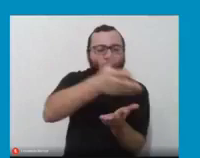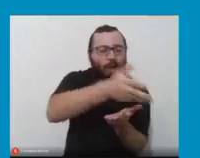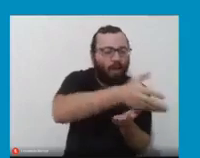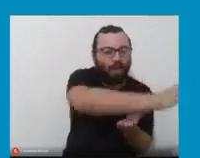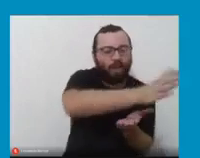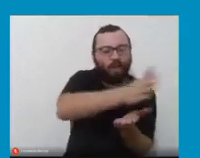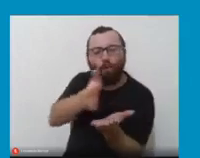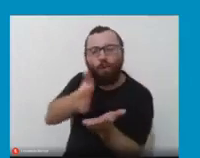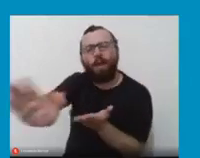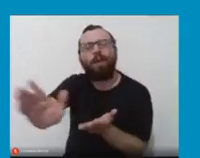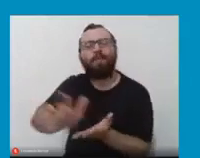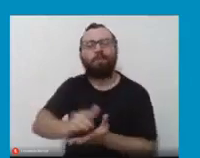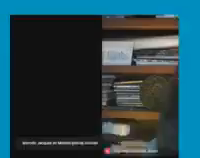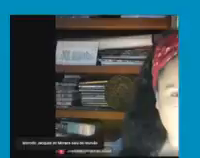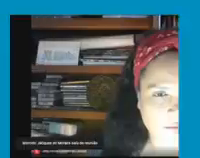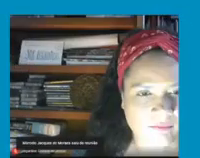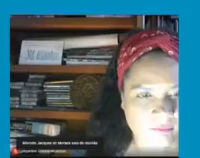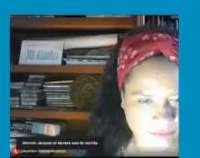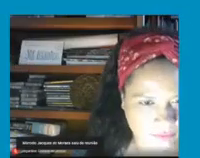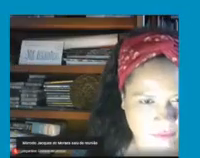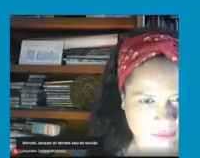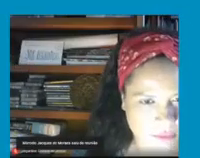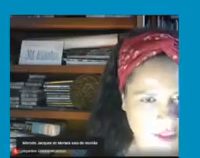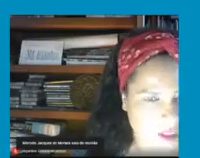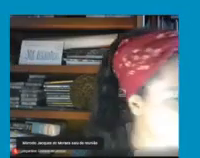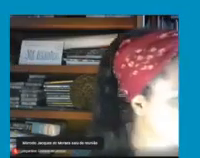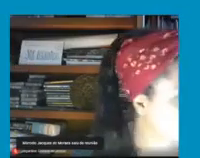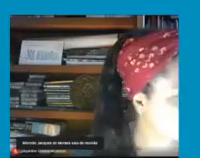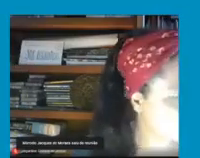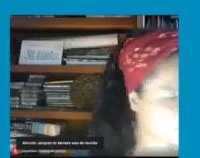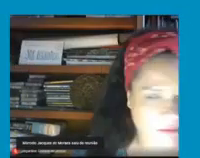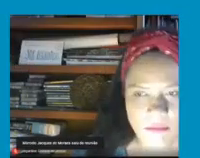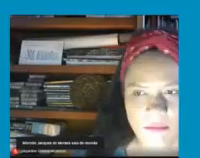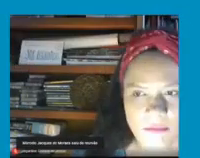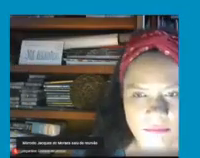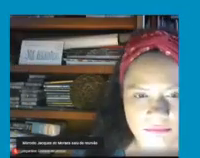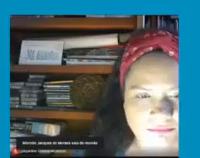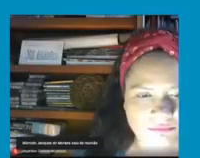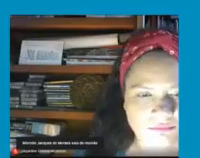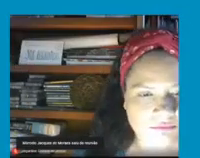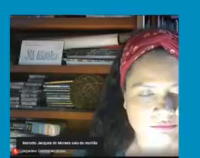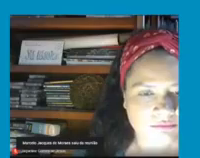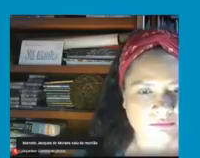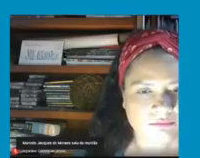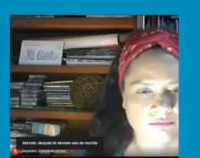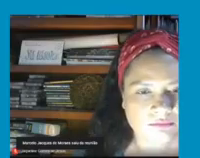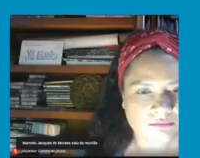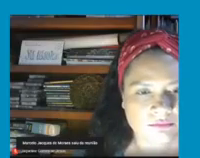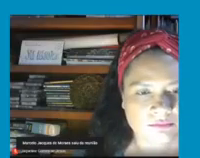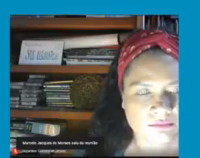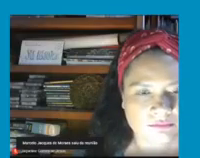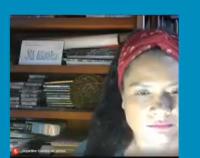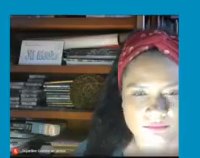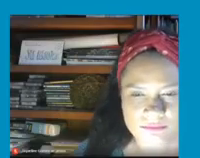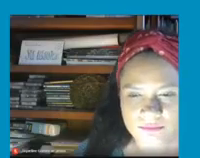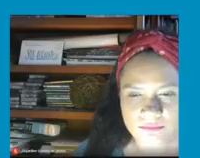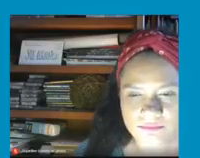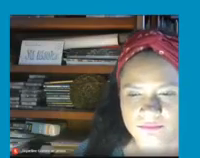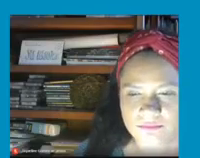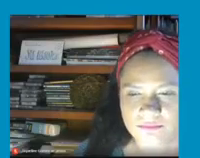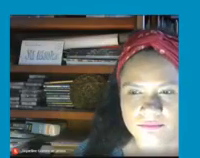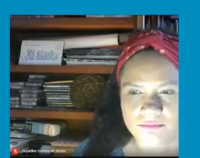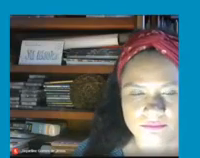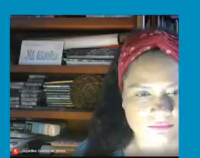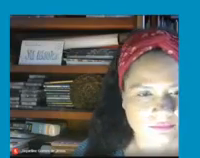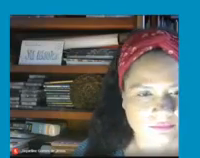influenciaram bastante. Uma que vinha mais da antropologia e da história, que foi... A orientadora do livro